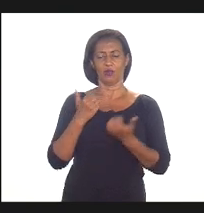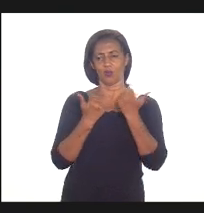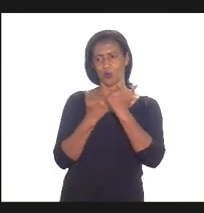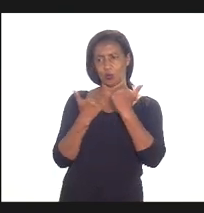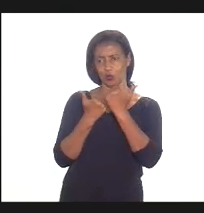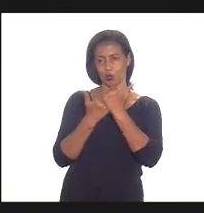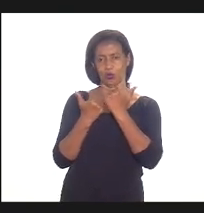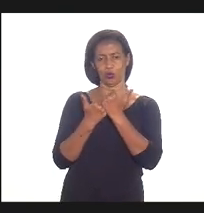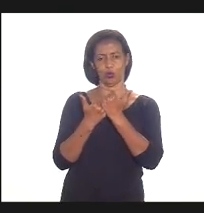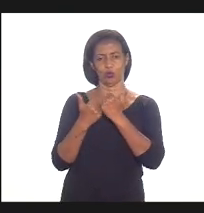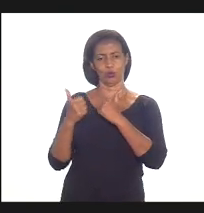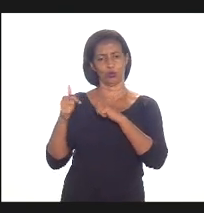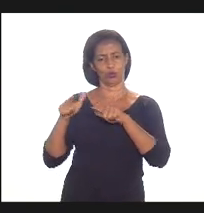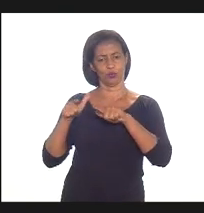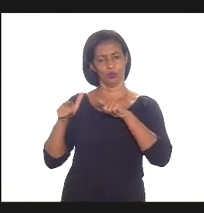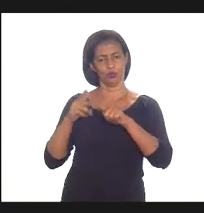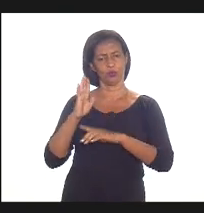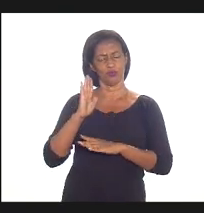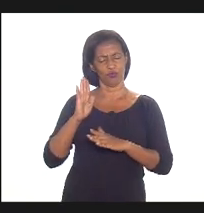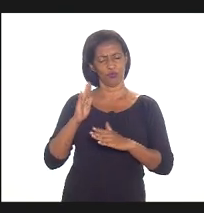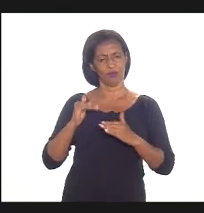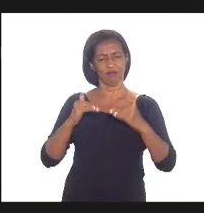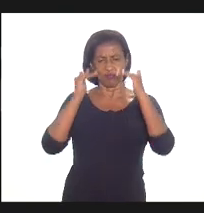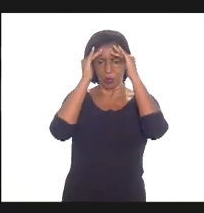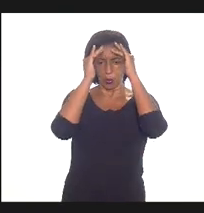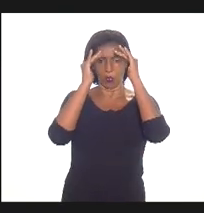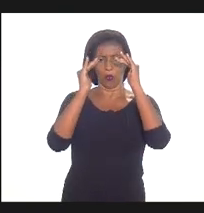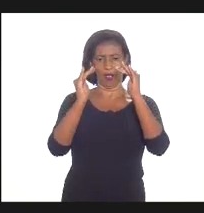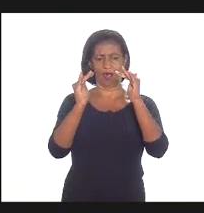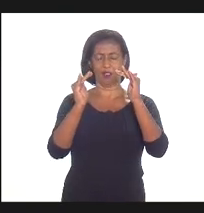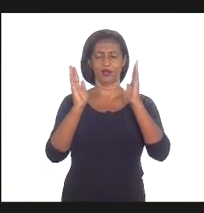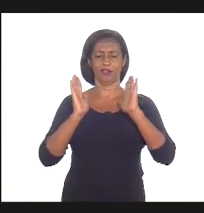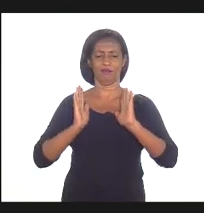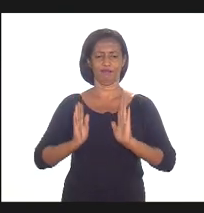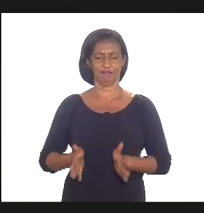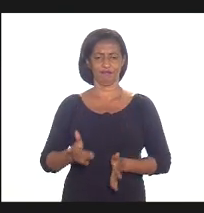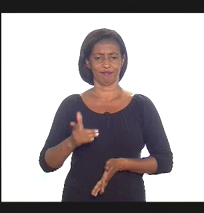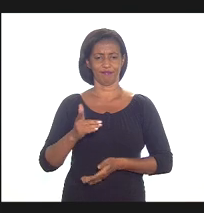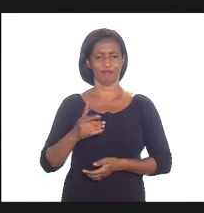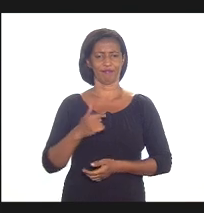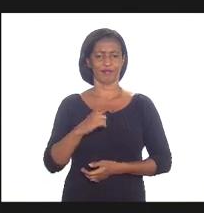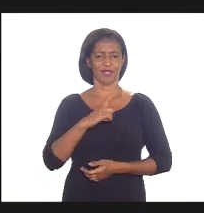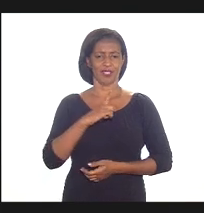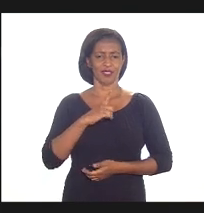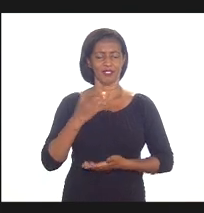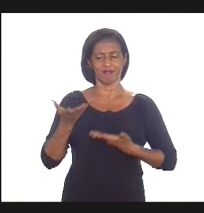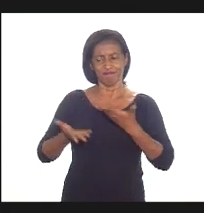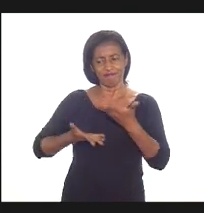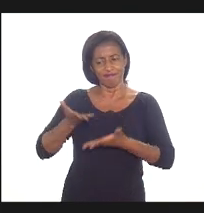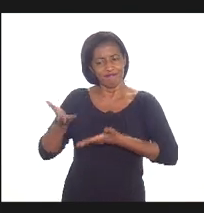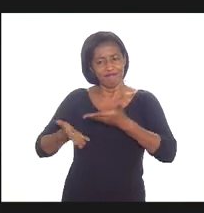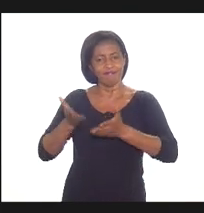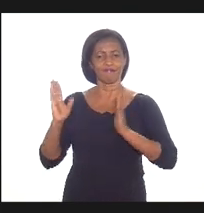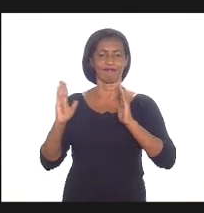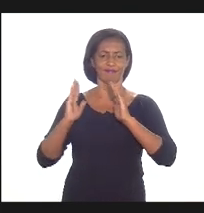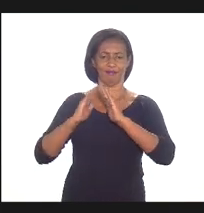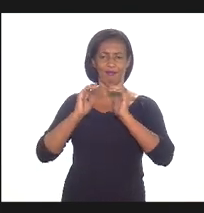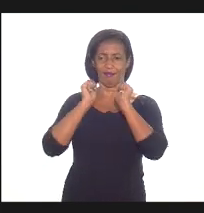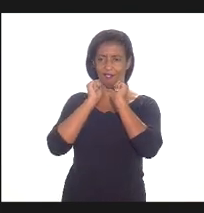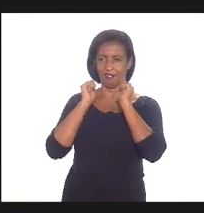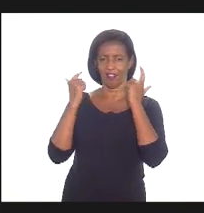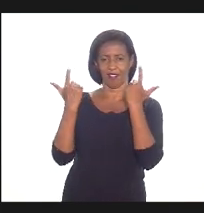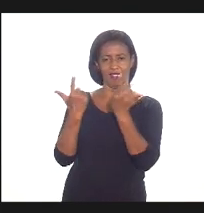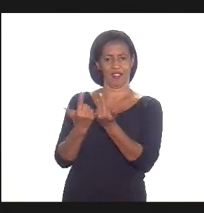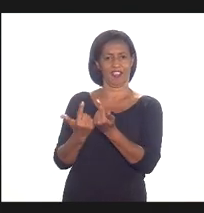substituto, no qual fiquei muito honrado. É uma honra ter servido essa casa e quero